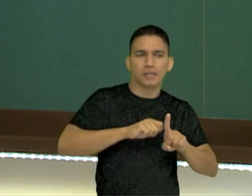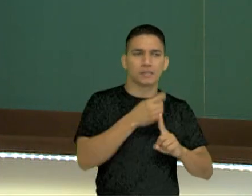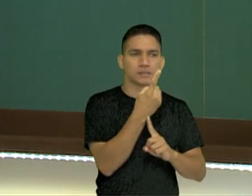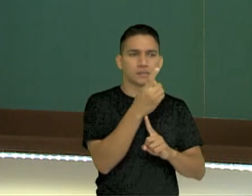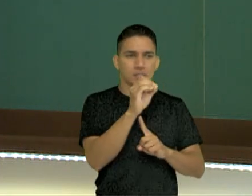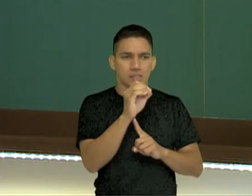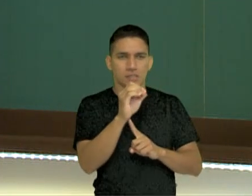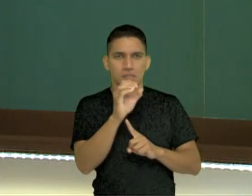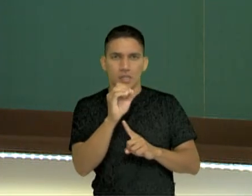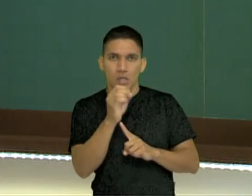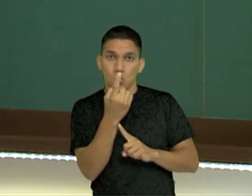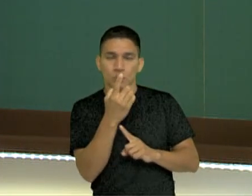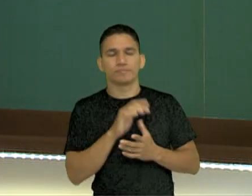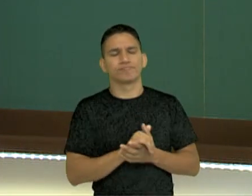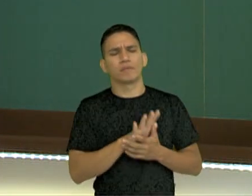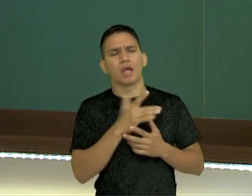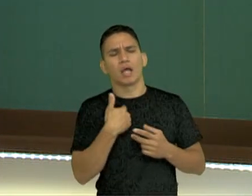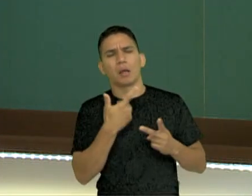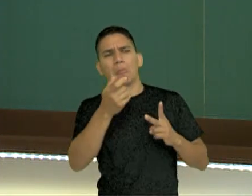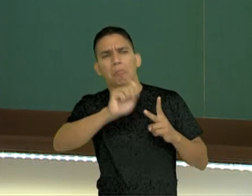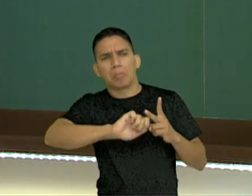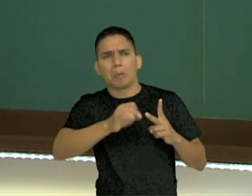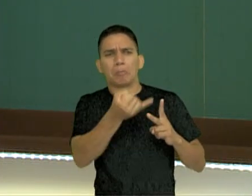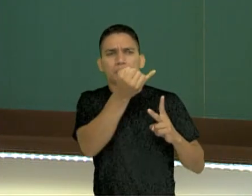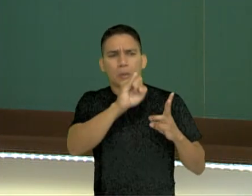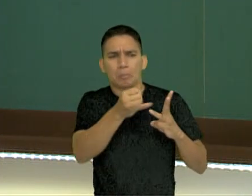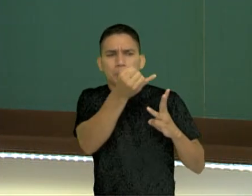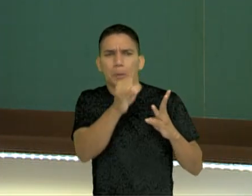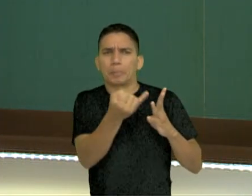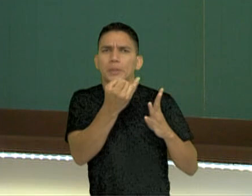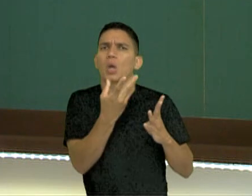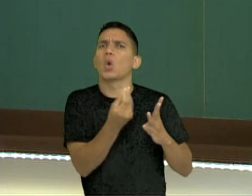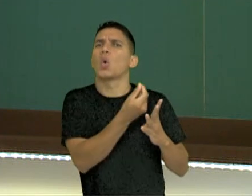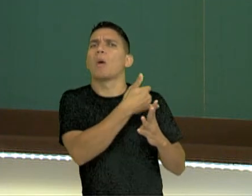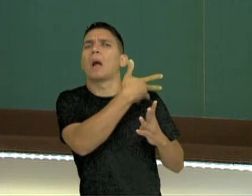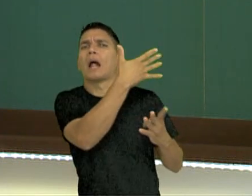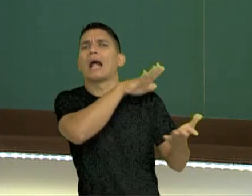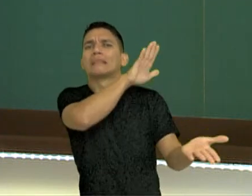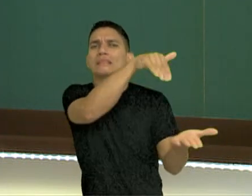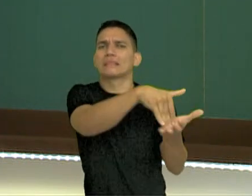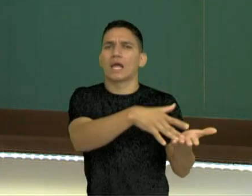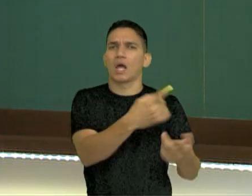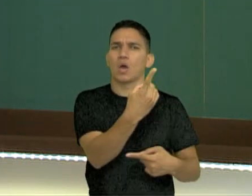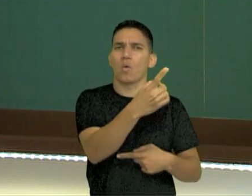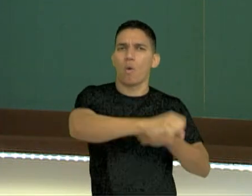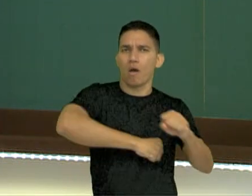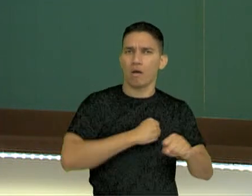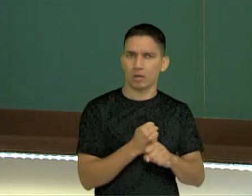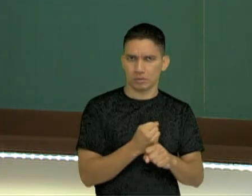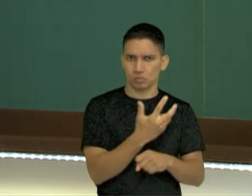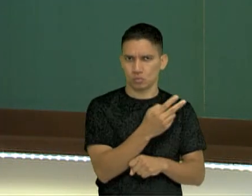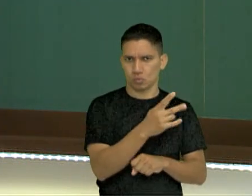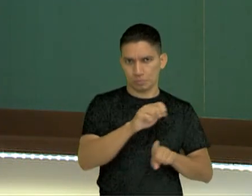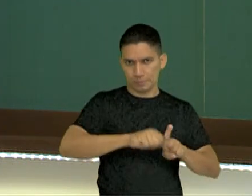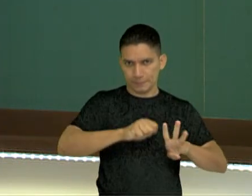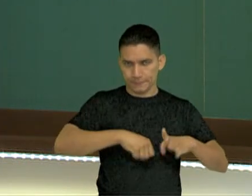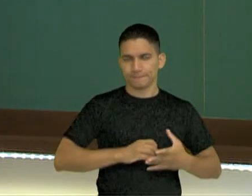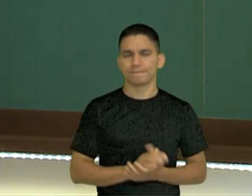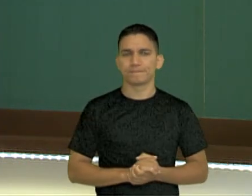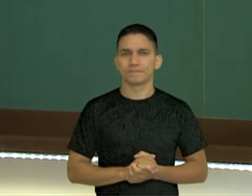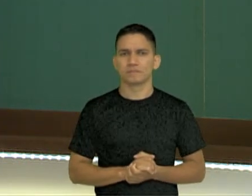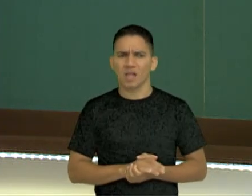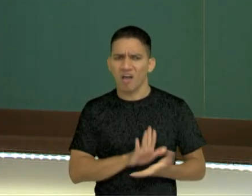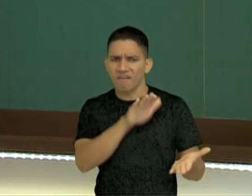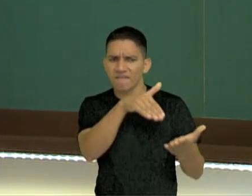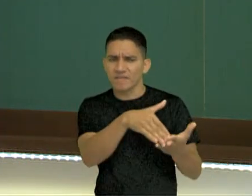mês, eu vou pegar 101 mais 1%, e assim sucessivamente até completar os 12 meses. Será que no final dos